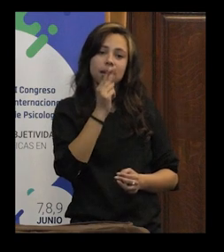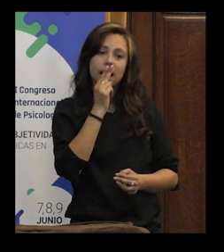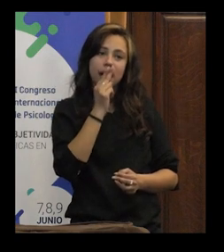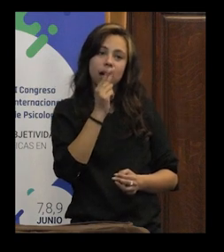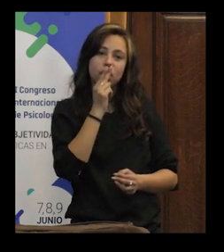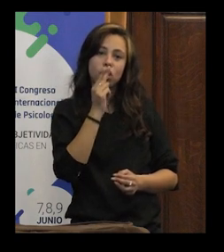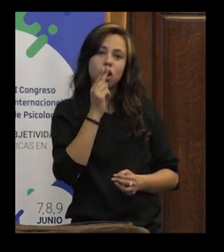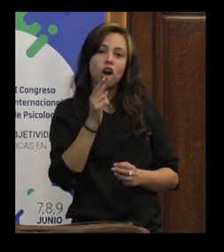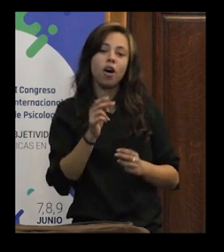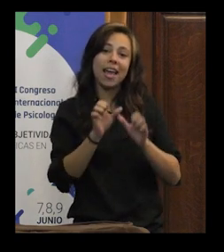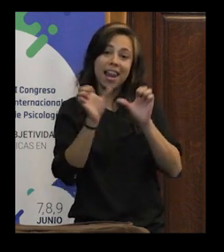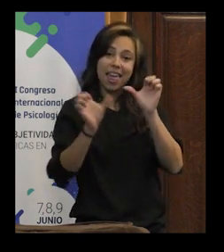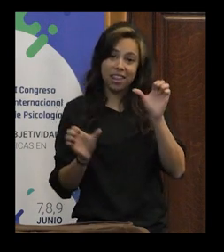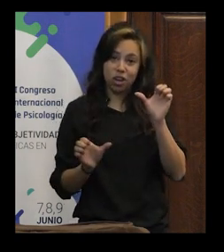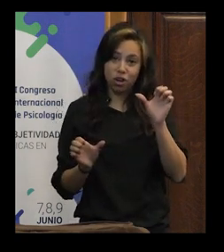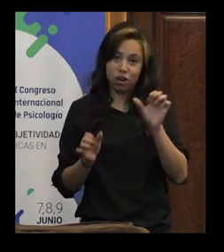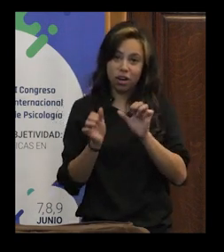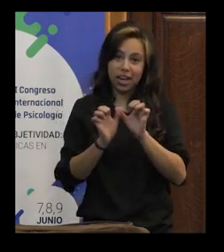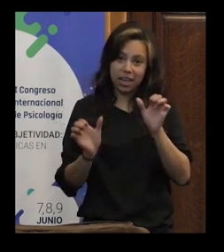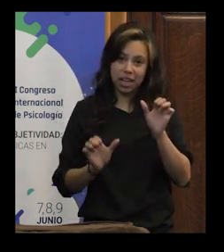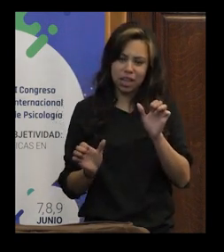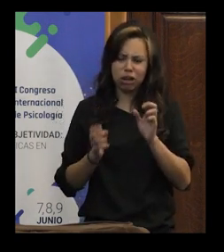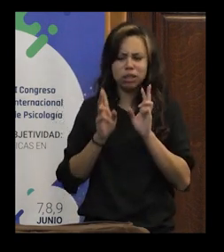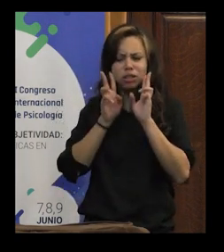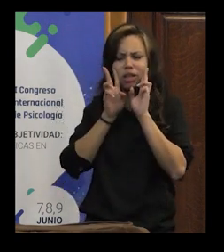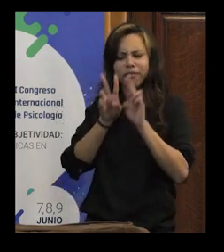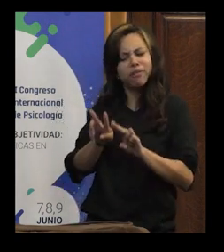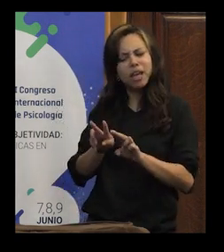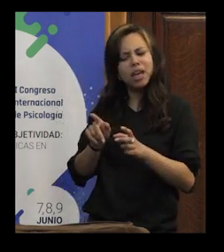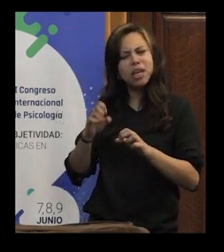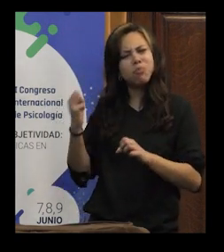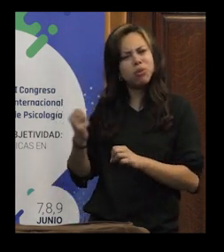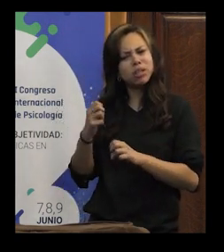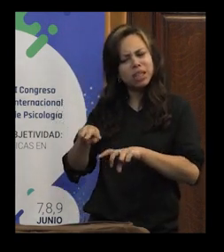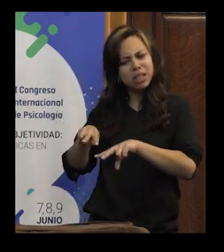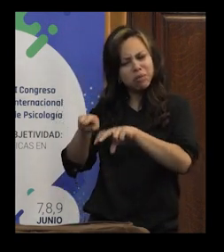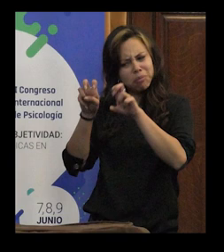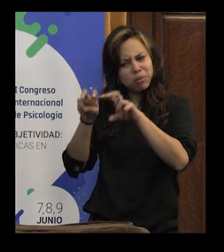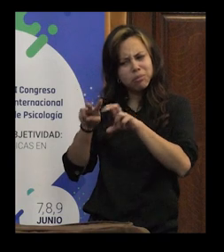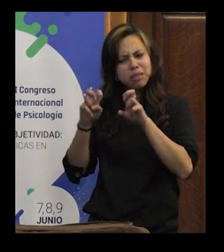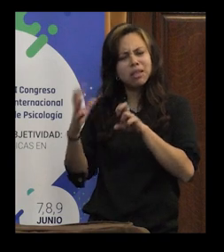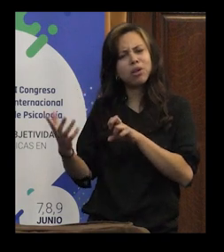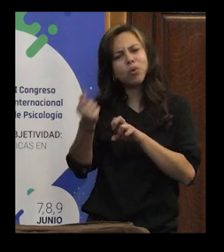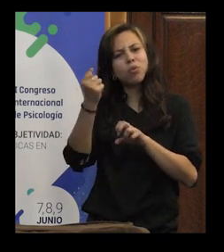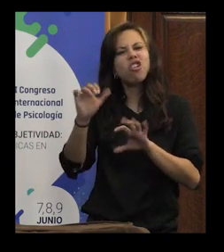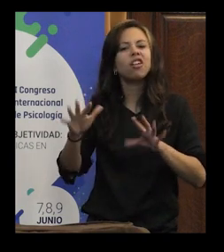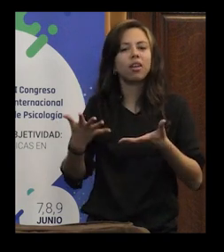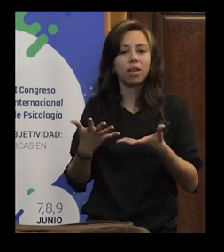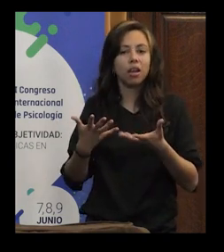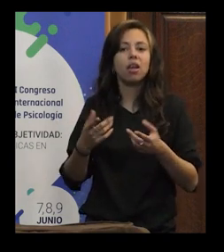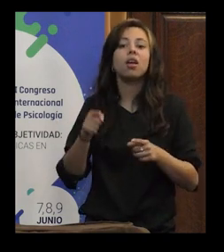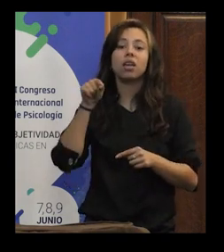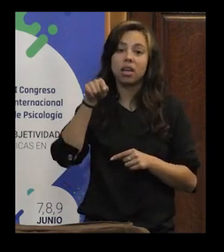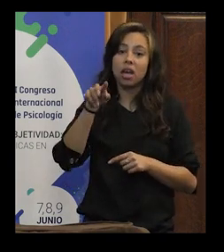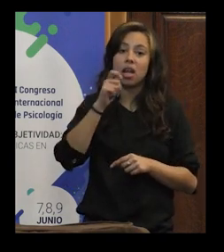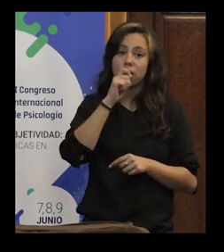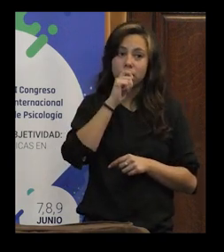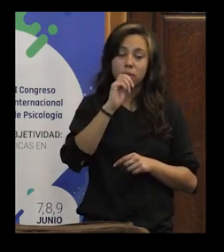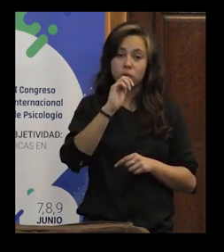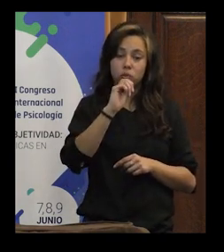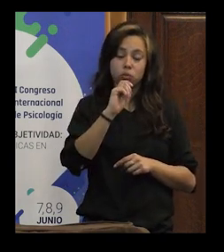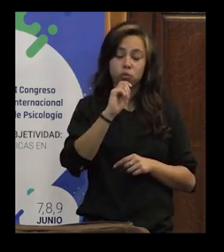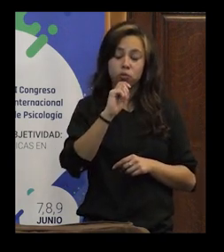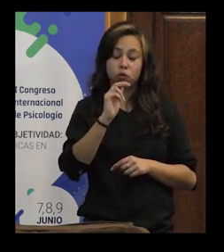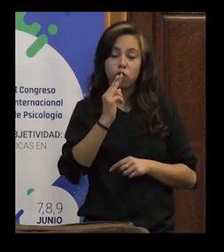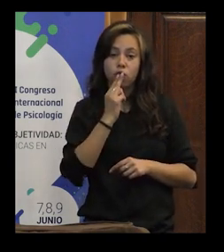evidenciam as investigações, também tem efeitos negativos para a saúde. Tu crees que